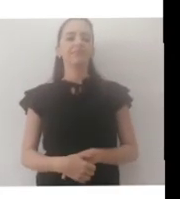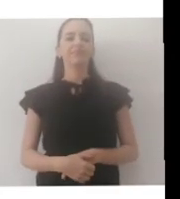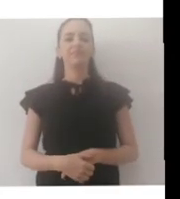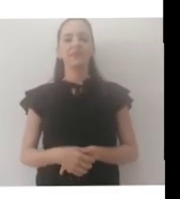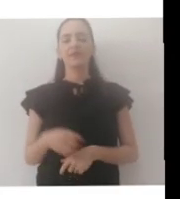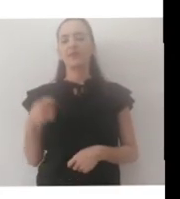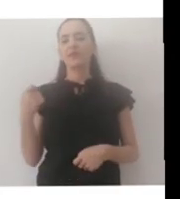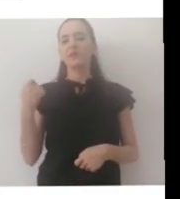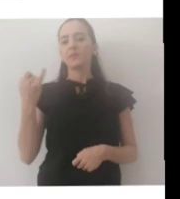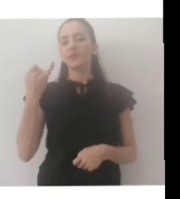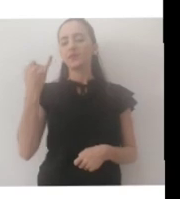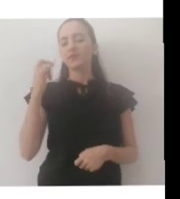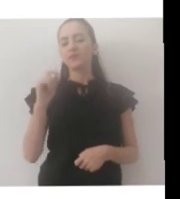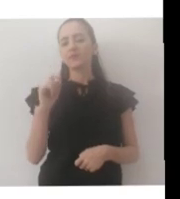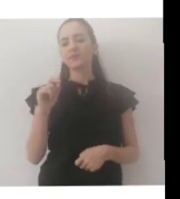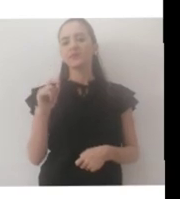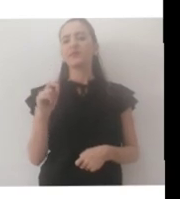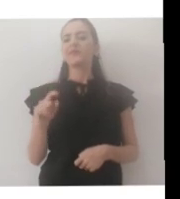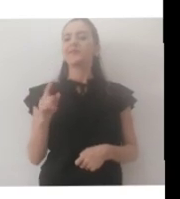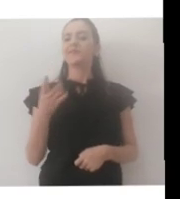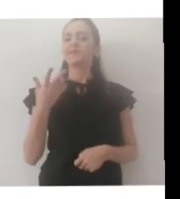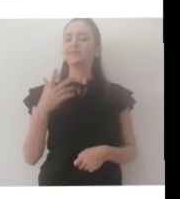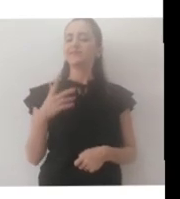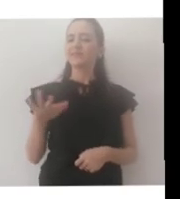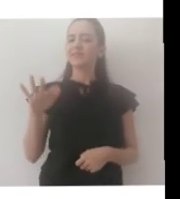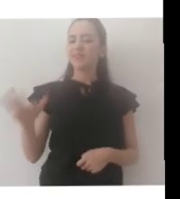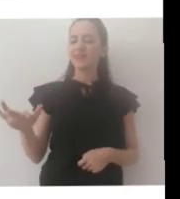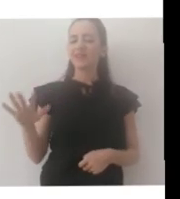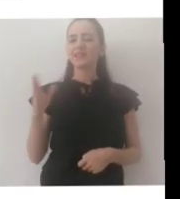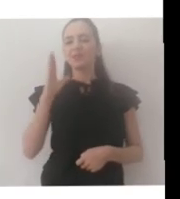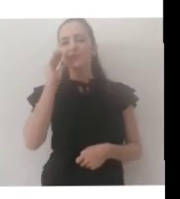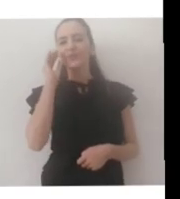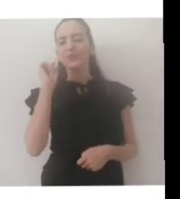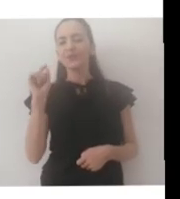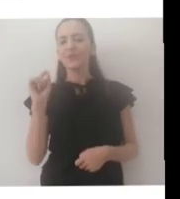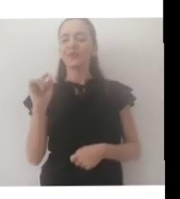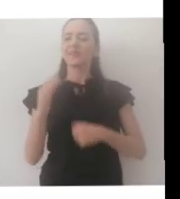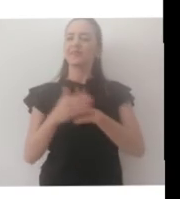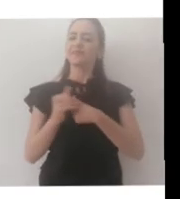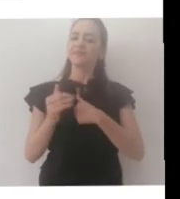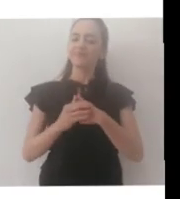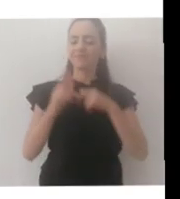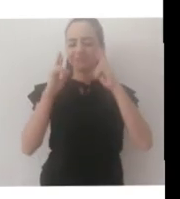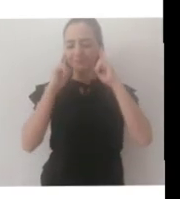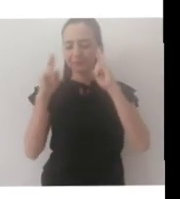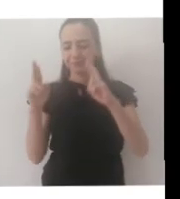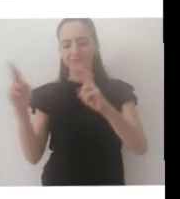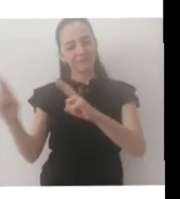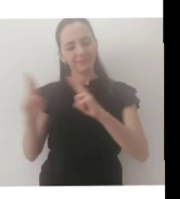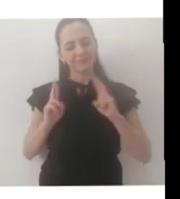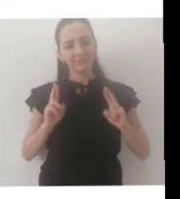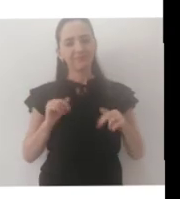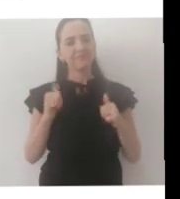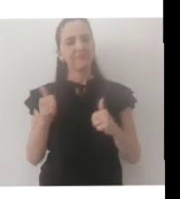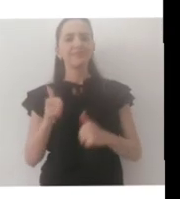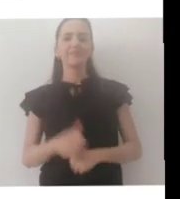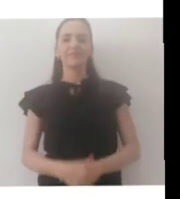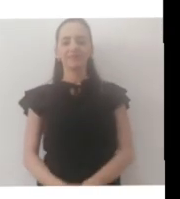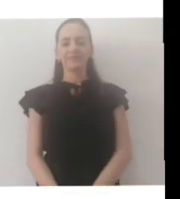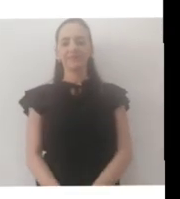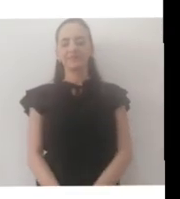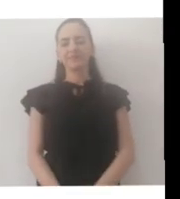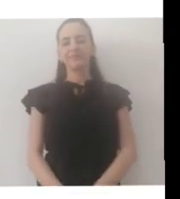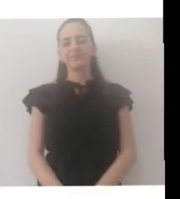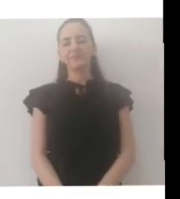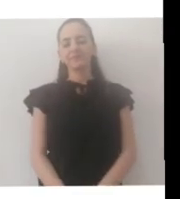algo negativo. A punição, para que a gente não confunda sanção com punição, é preciso que haja uma relação de afeto e de respeito mútuo